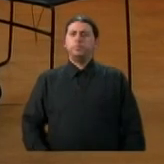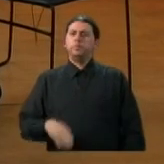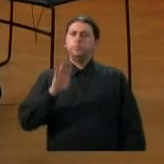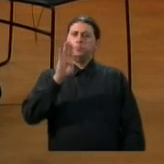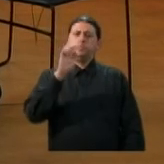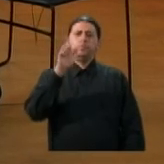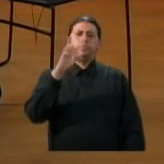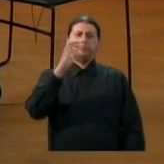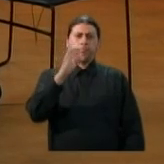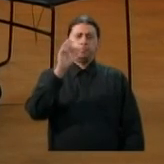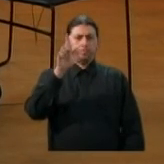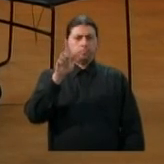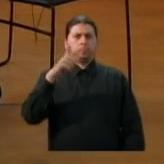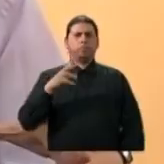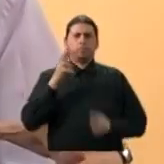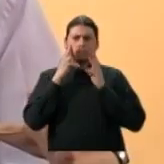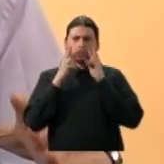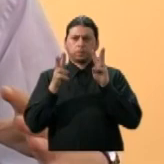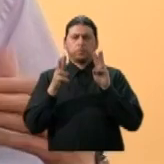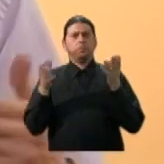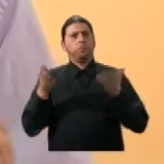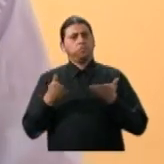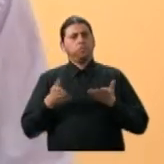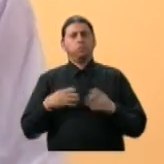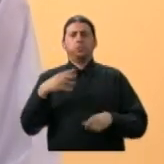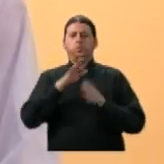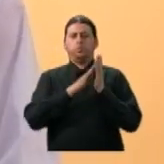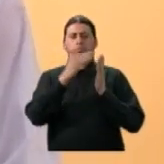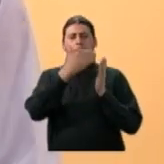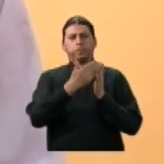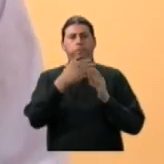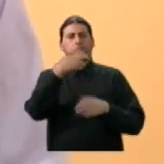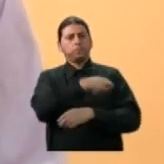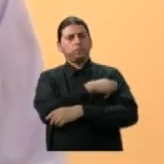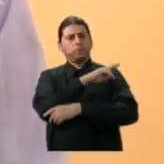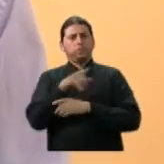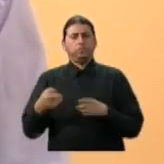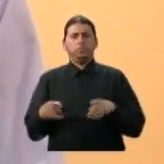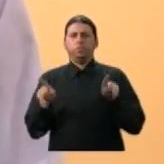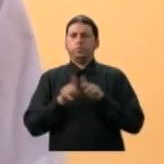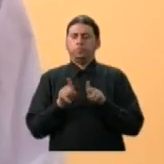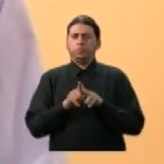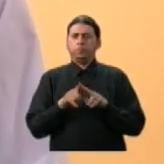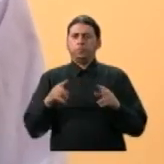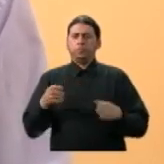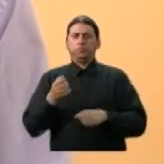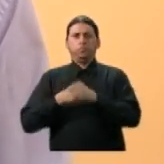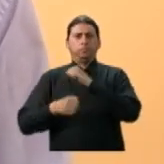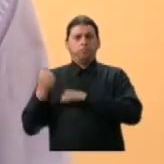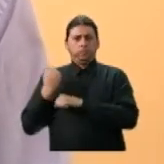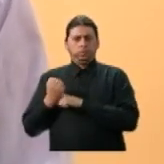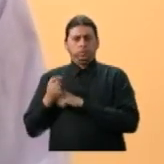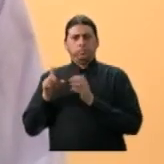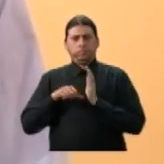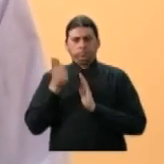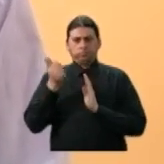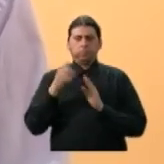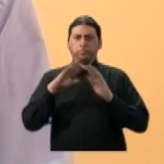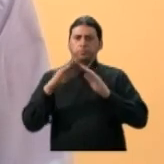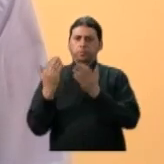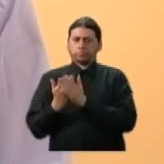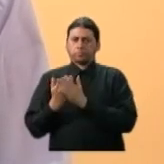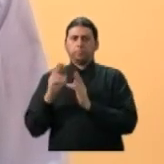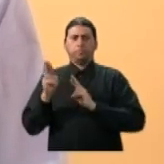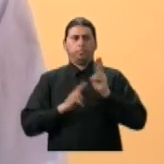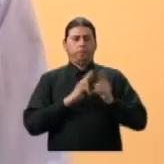Chama atenção quando a gente olha hoje o calendário de vacinas, que ela passou lá dos primeiros anos escolares, como uma referência, né, para